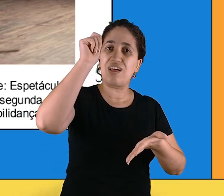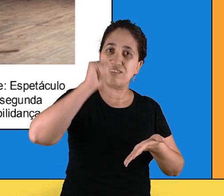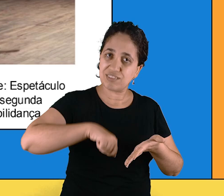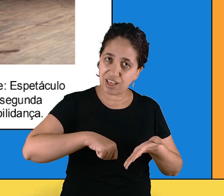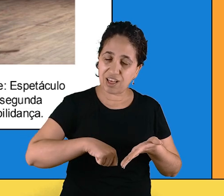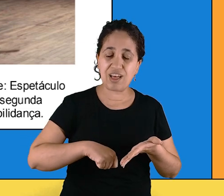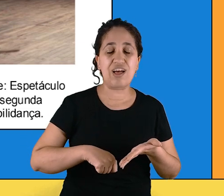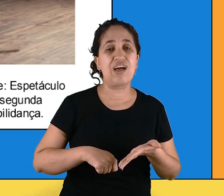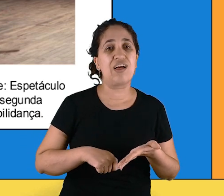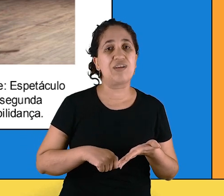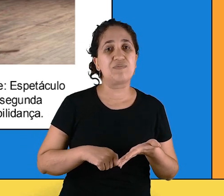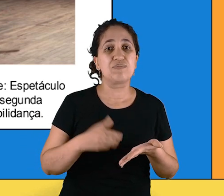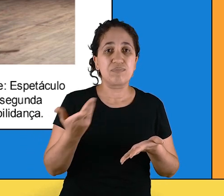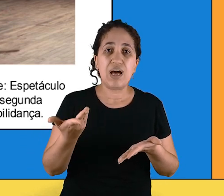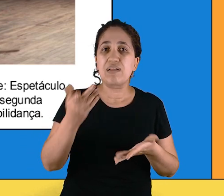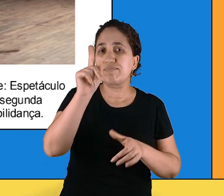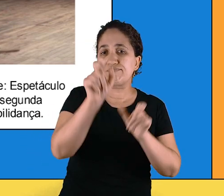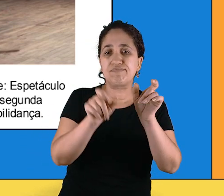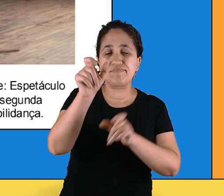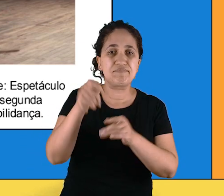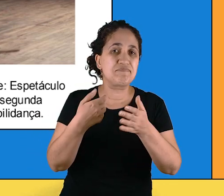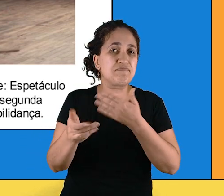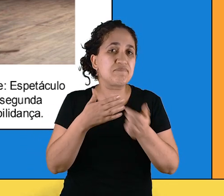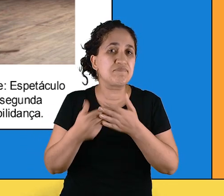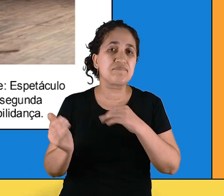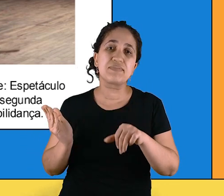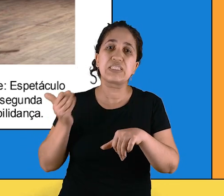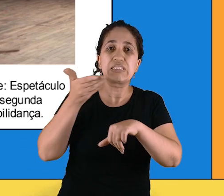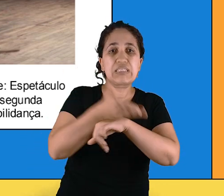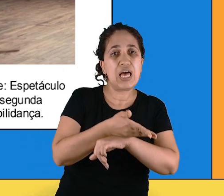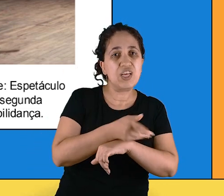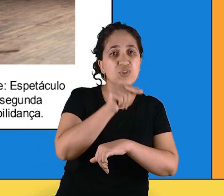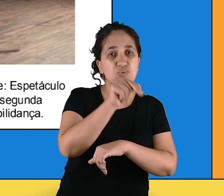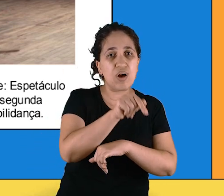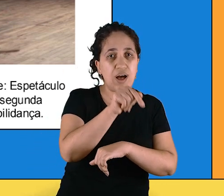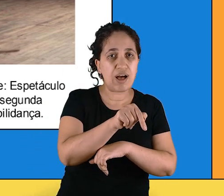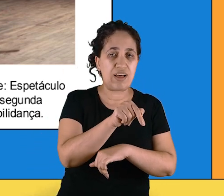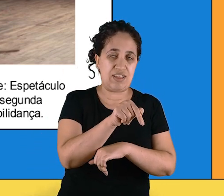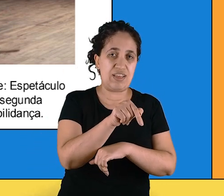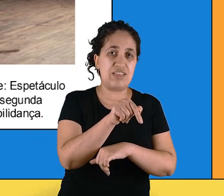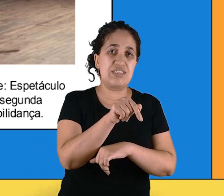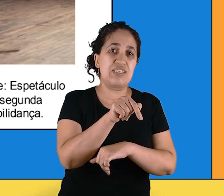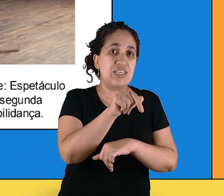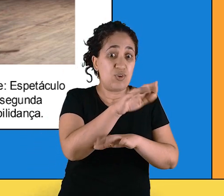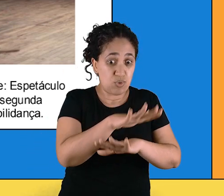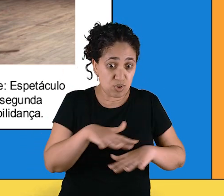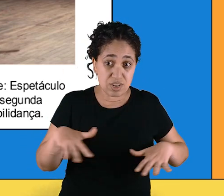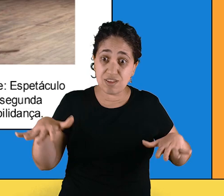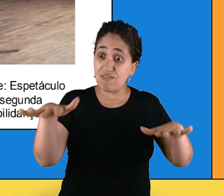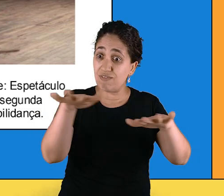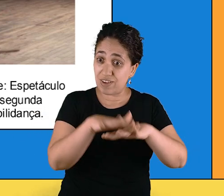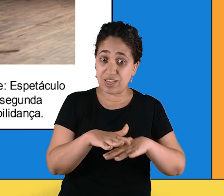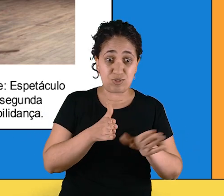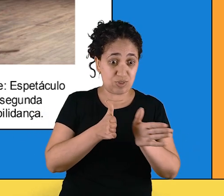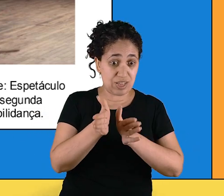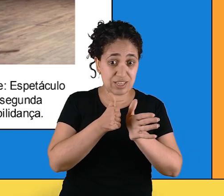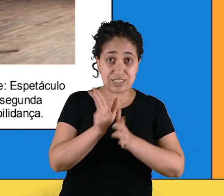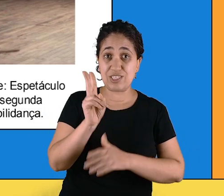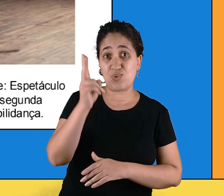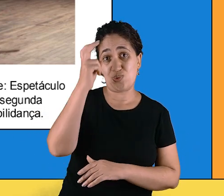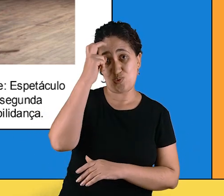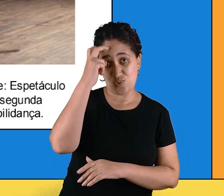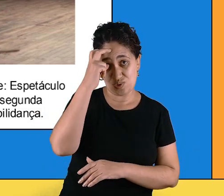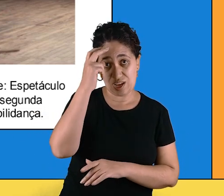né, para que qualquer pessoa possa ter acesso a esse universo da